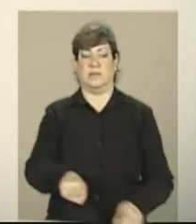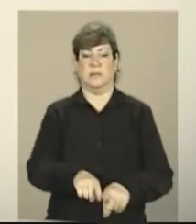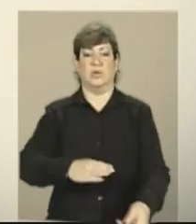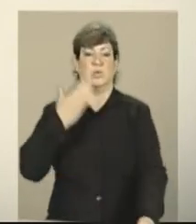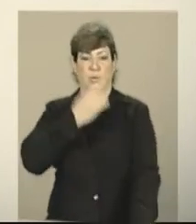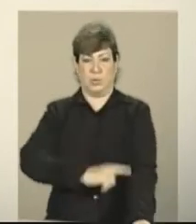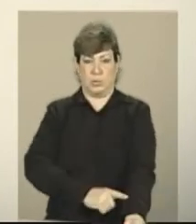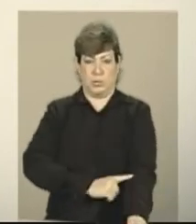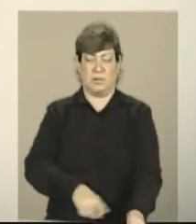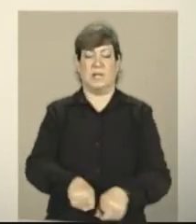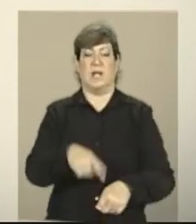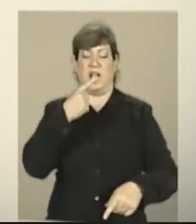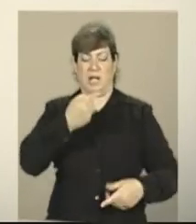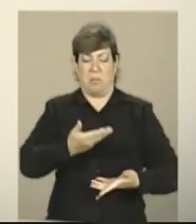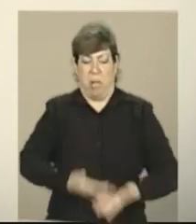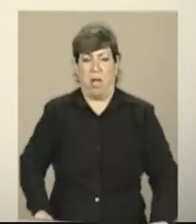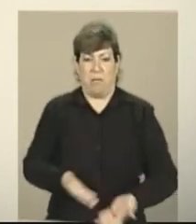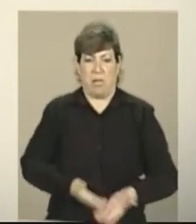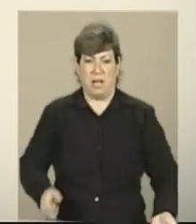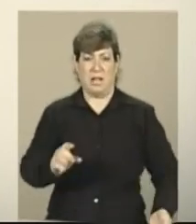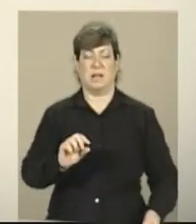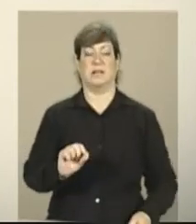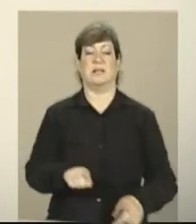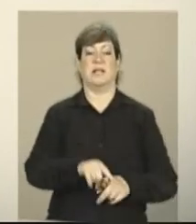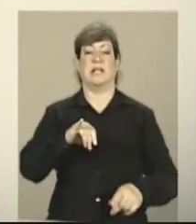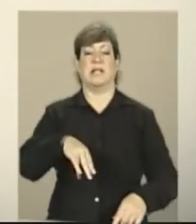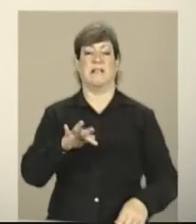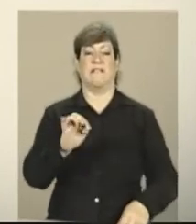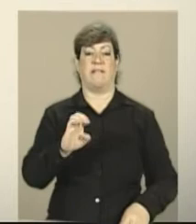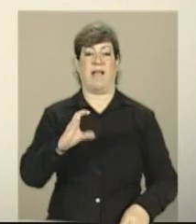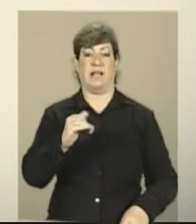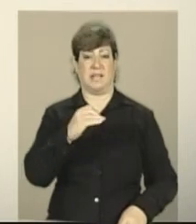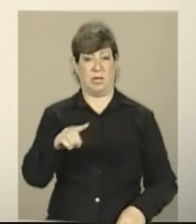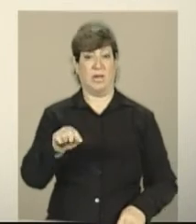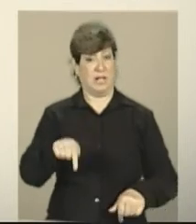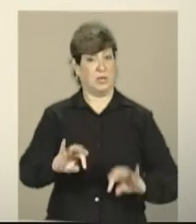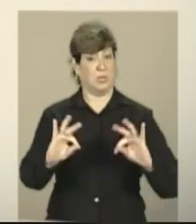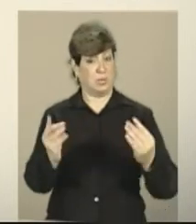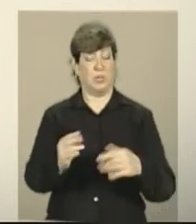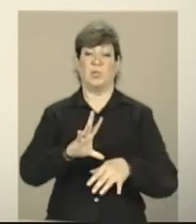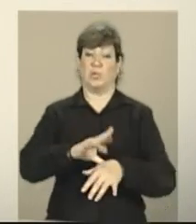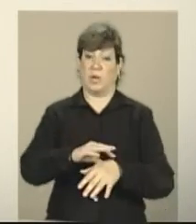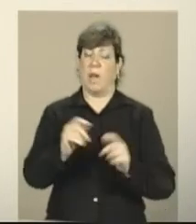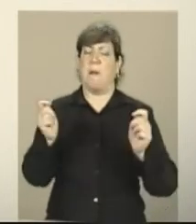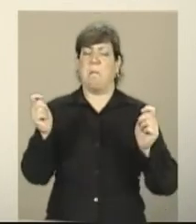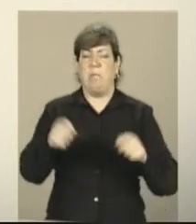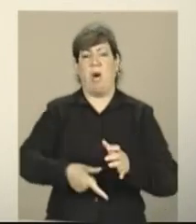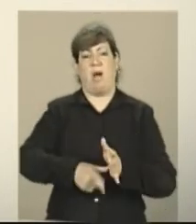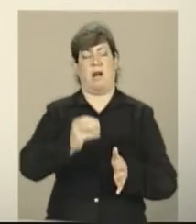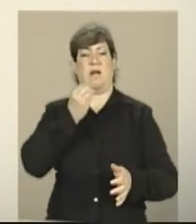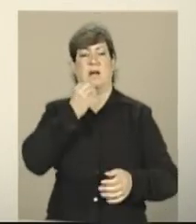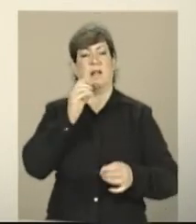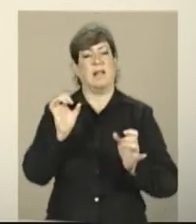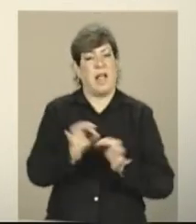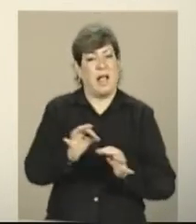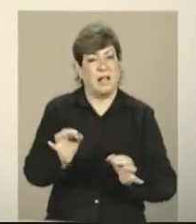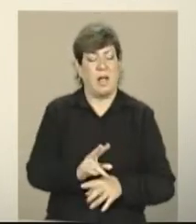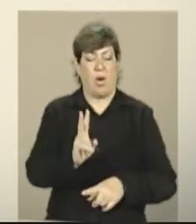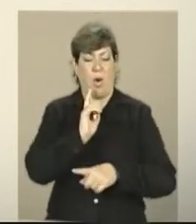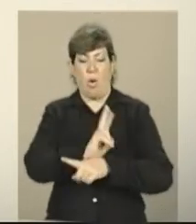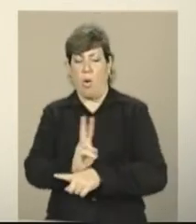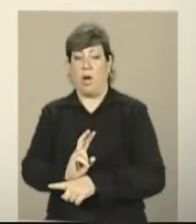diabetes hemorragias e infecções todas essas são doenças que podem ser tratadas e